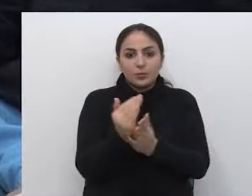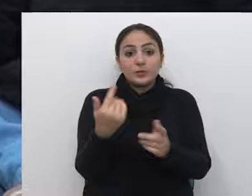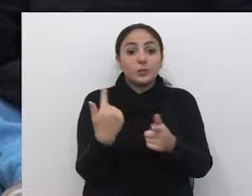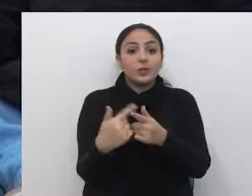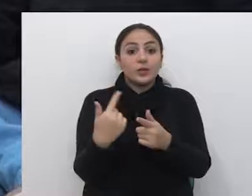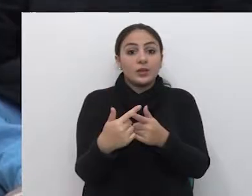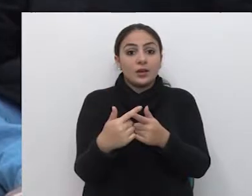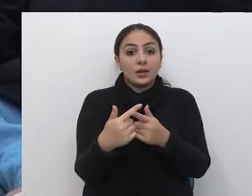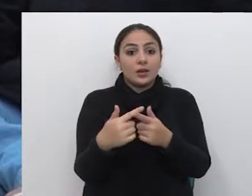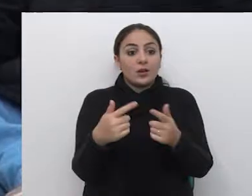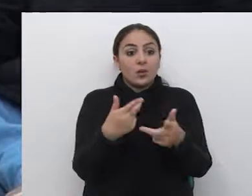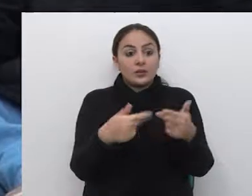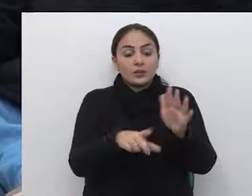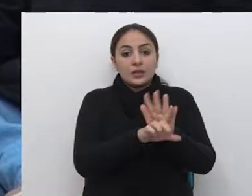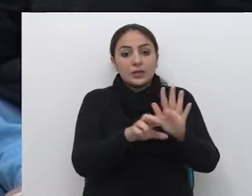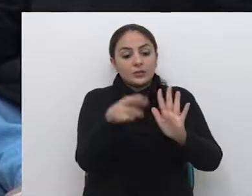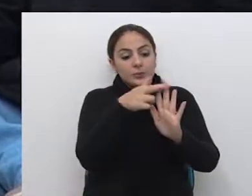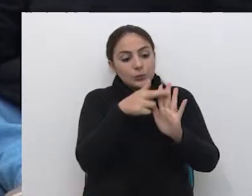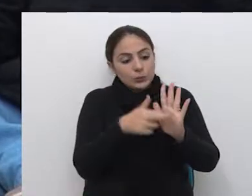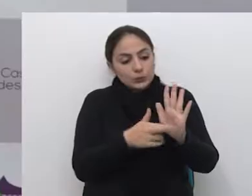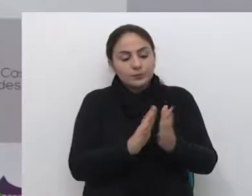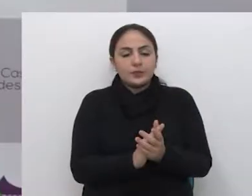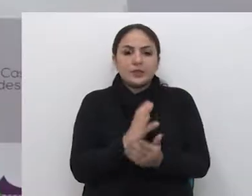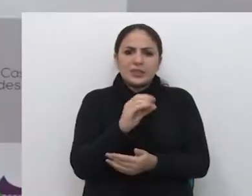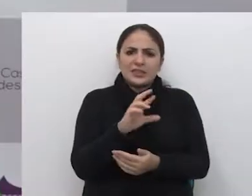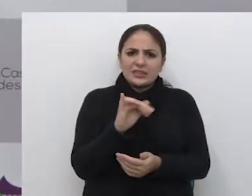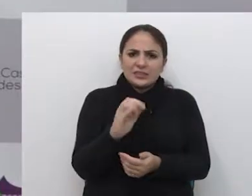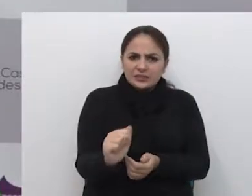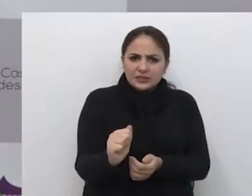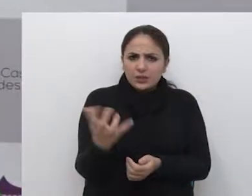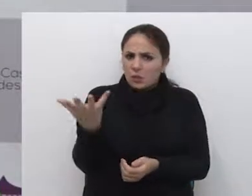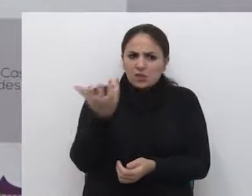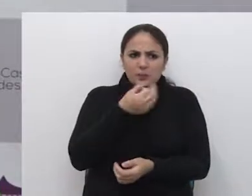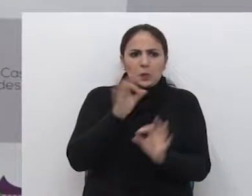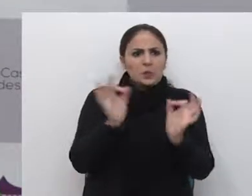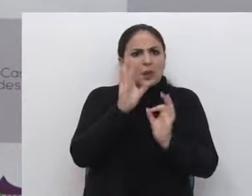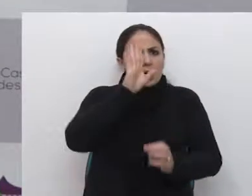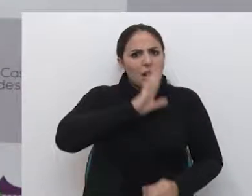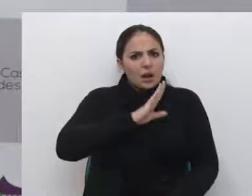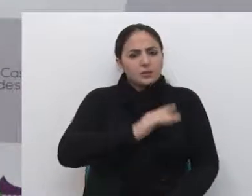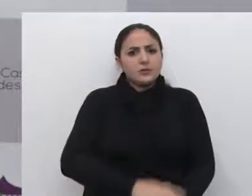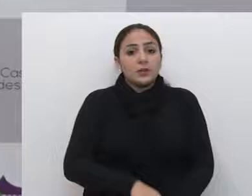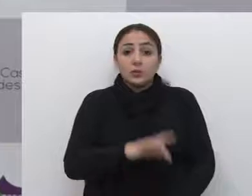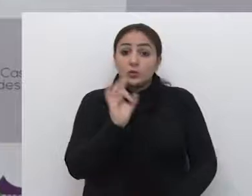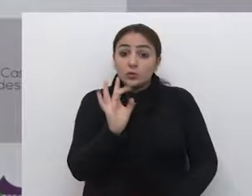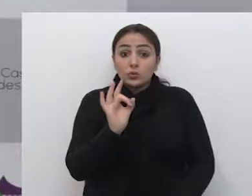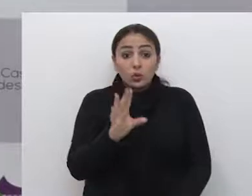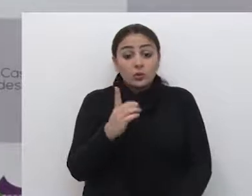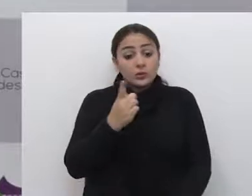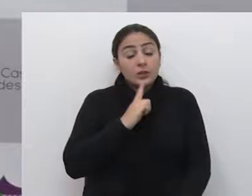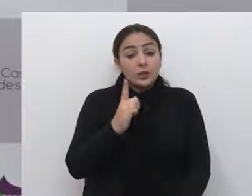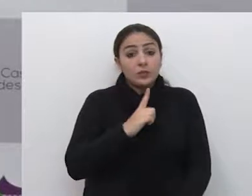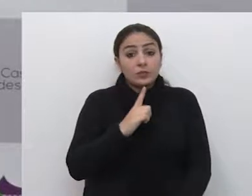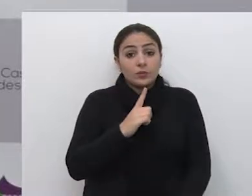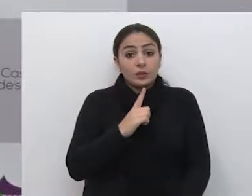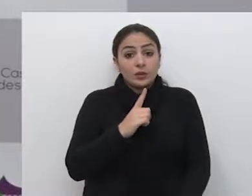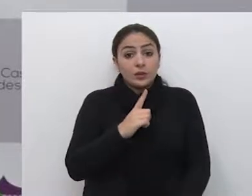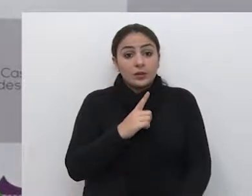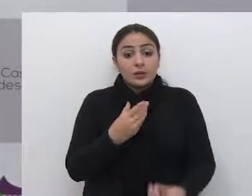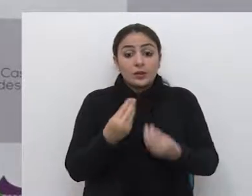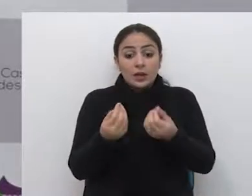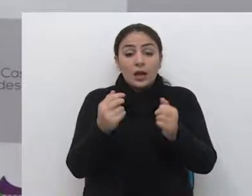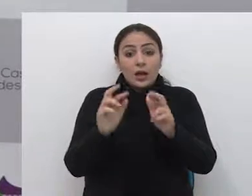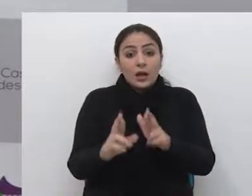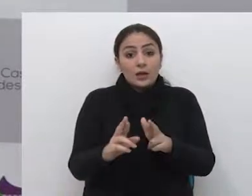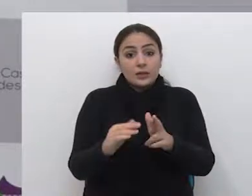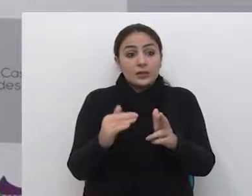iniciada por questões legais e burocráticas. O Cresci não recebeu uma área de graça de ninguém. O Cresci apenas teve uma concessão